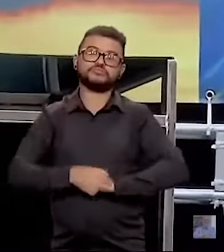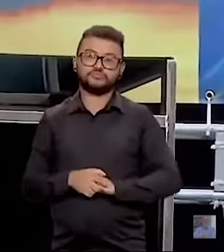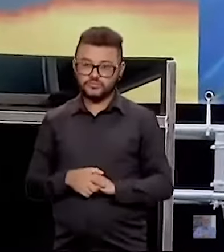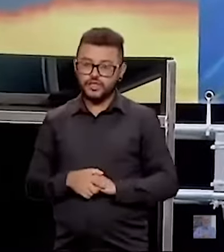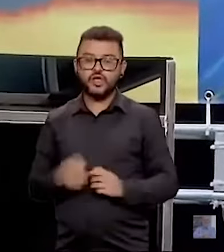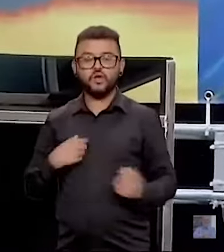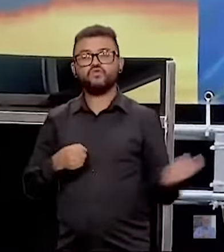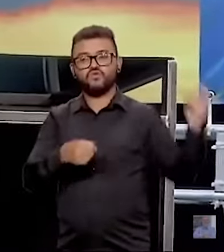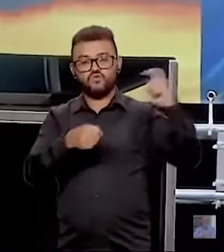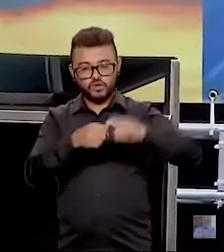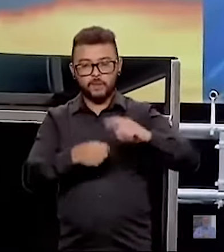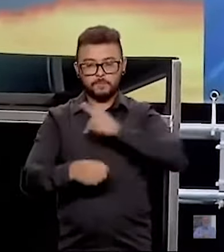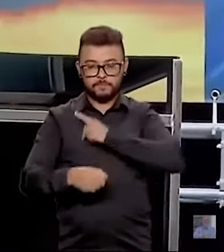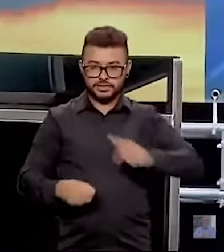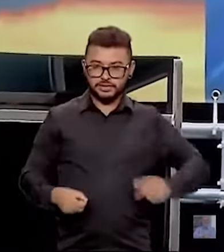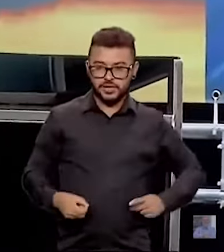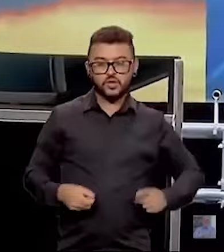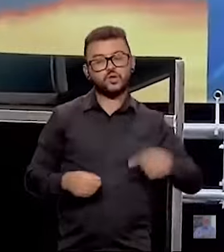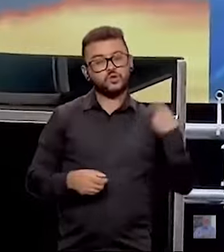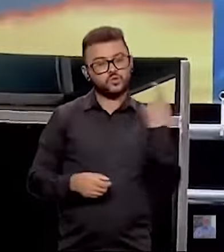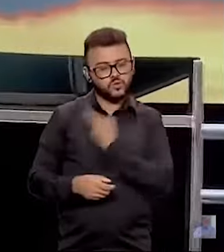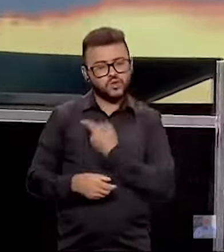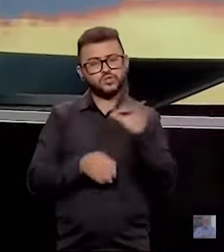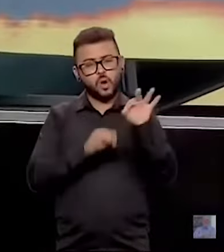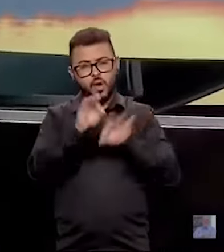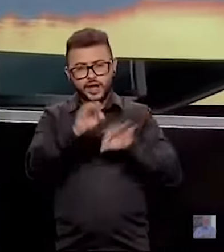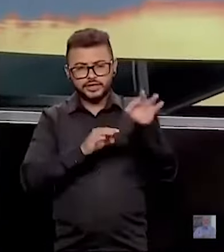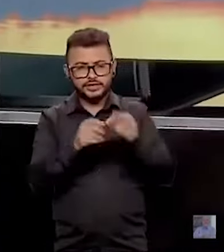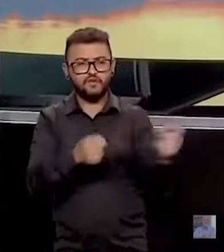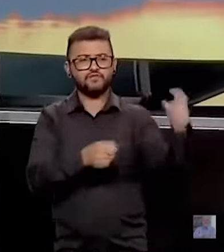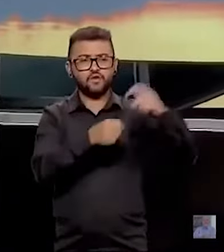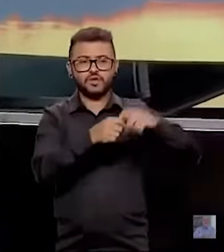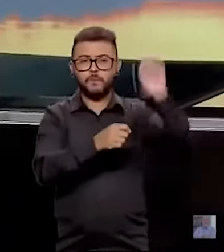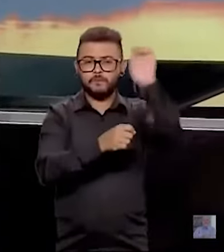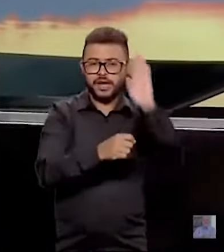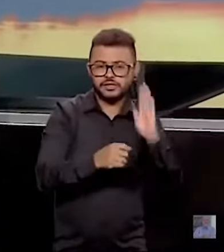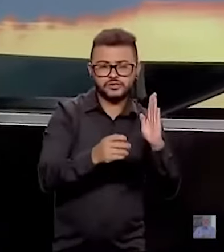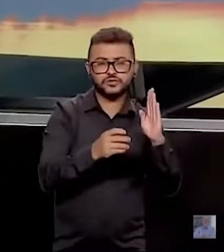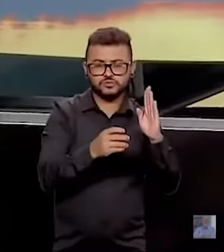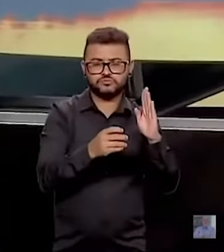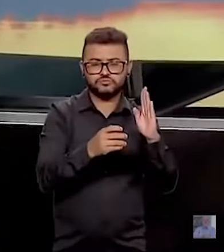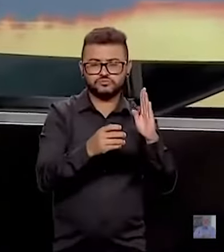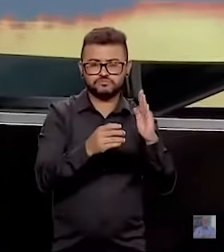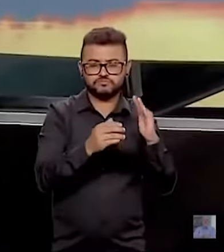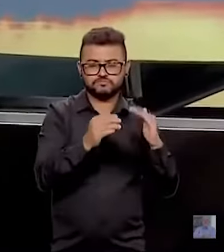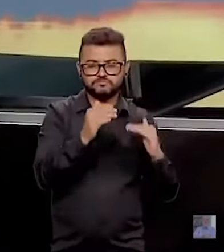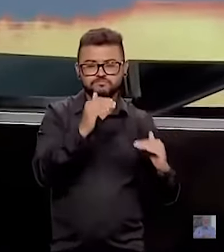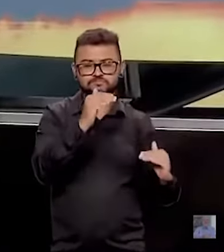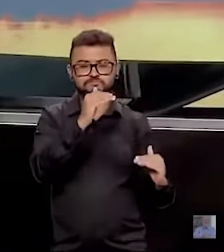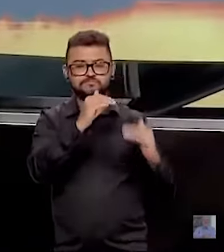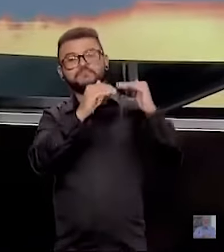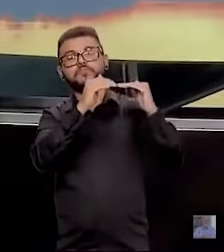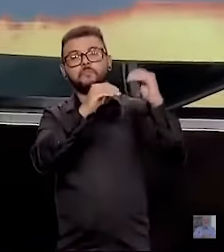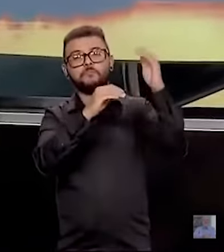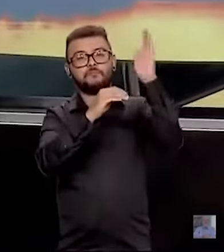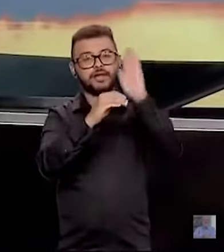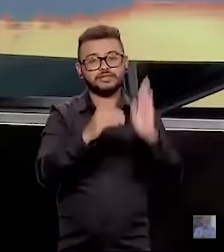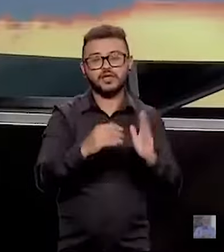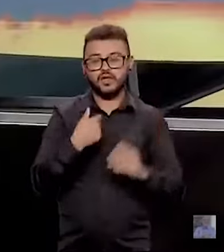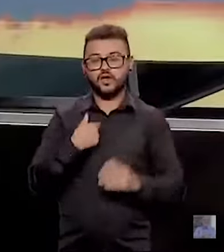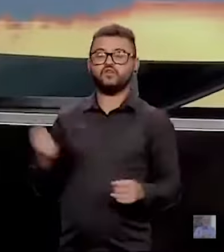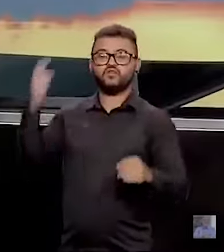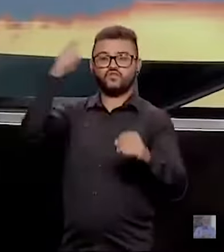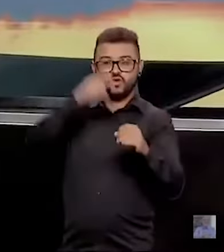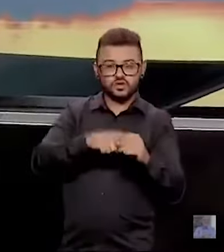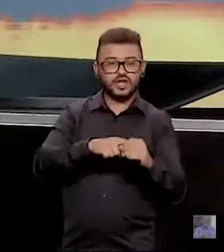econômicos. Eu votei para que a gente possa recuperar o país. Vocês estão lembrados que eu dizia,